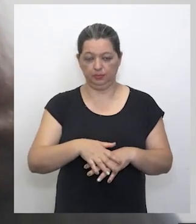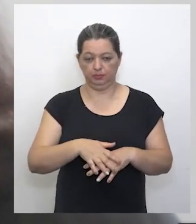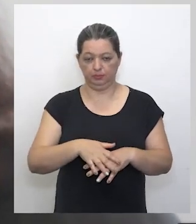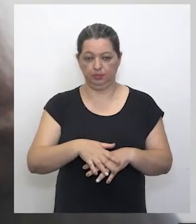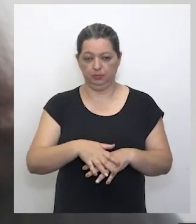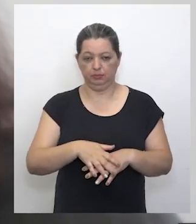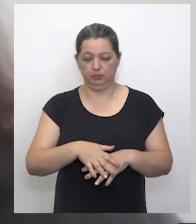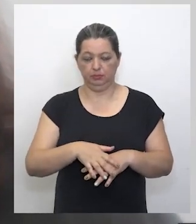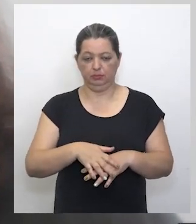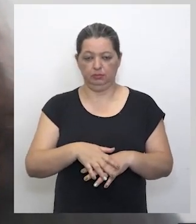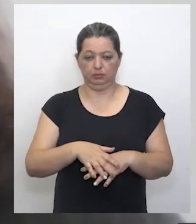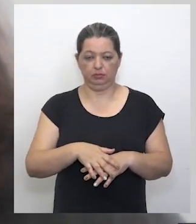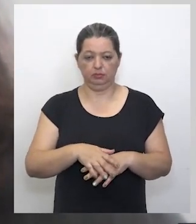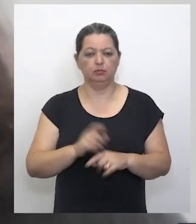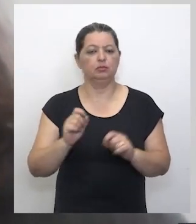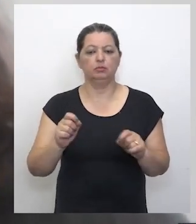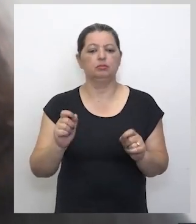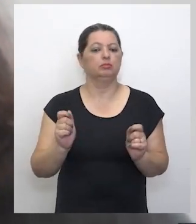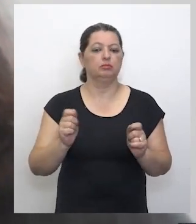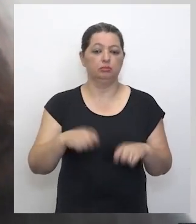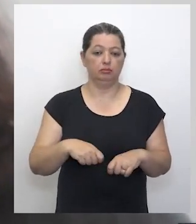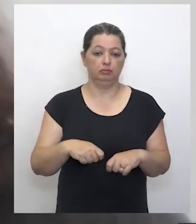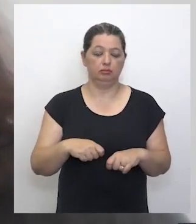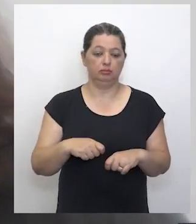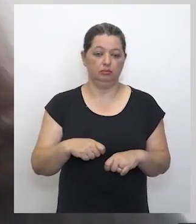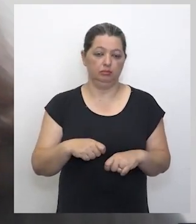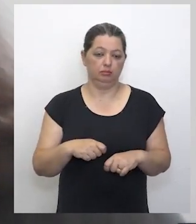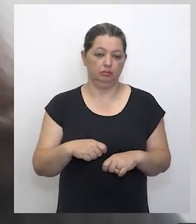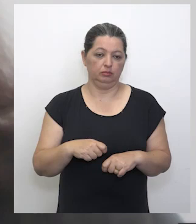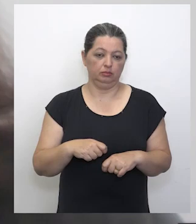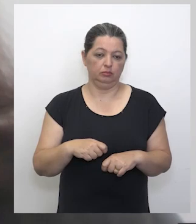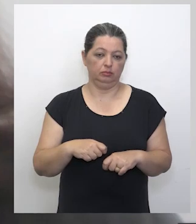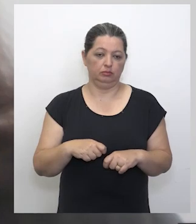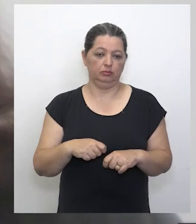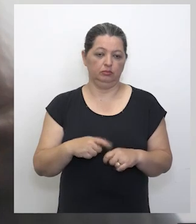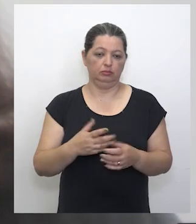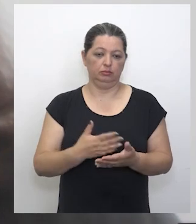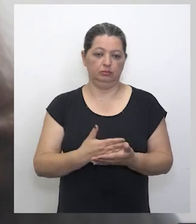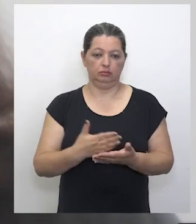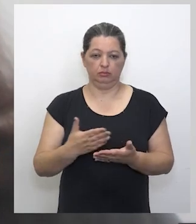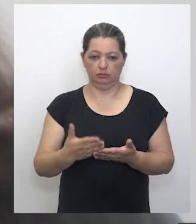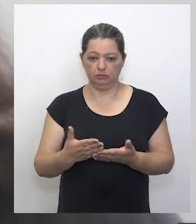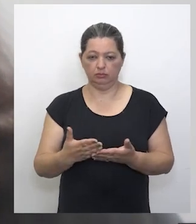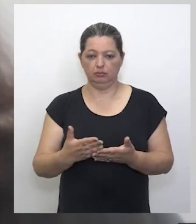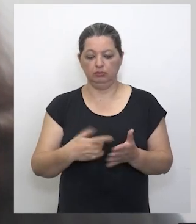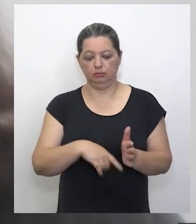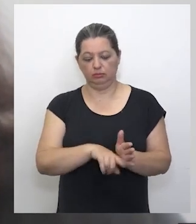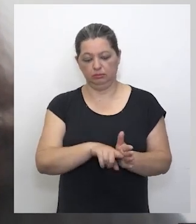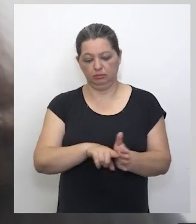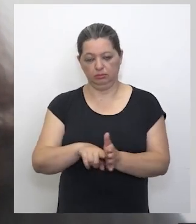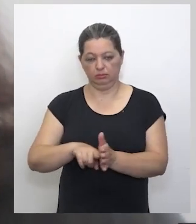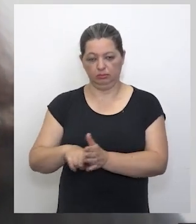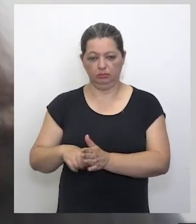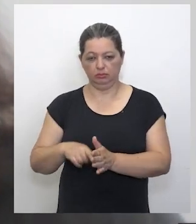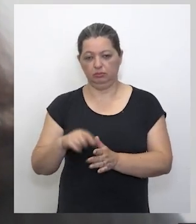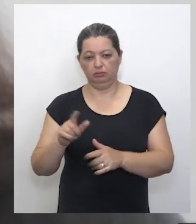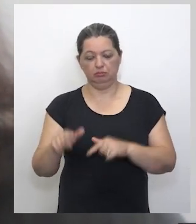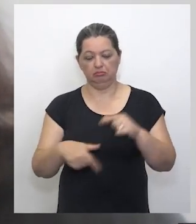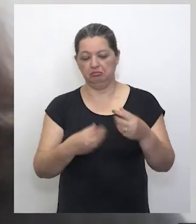está, né? O que ele pode, a partir dessa sondagem, trabalhar com esse